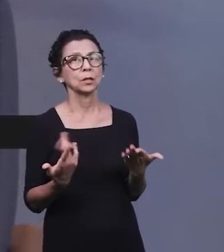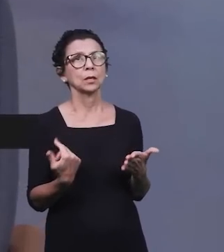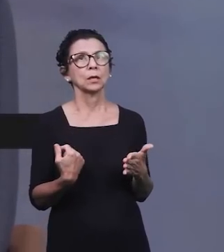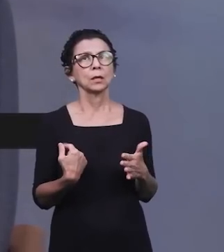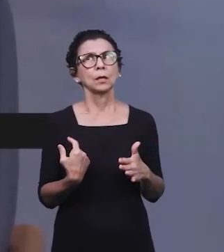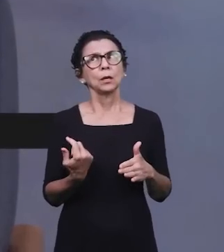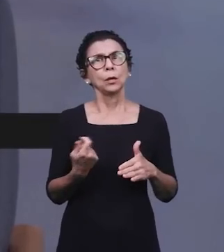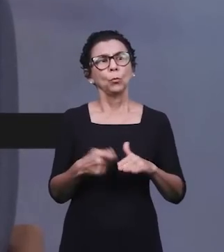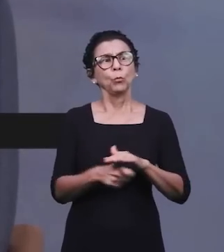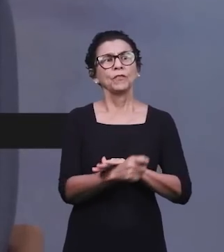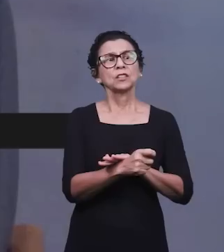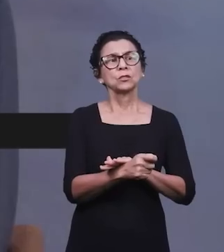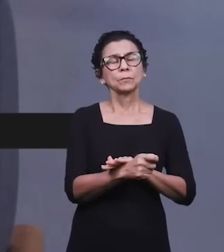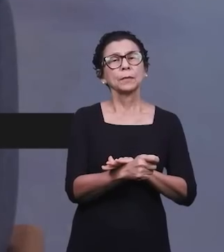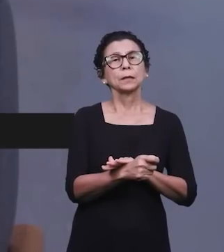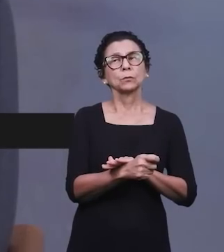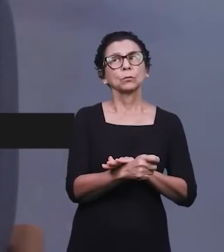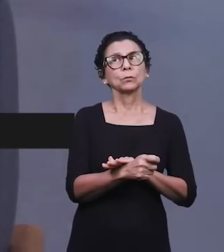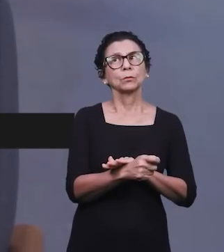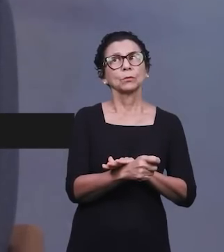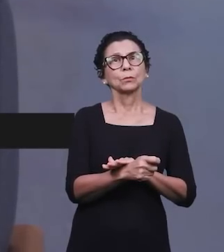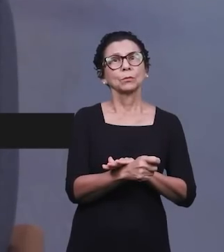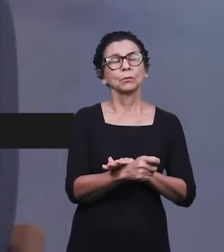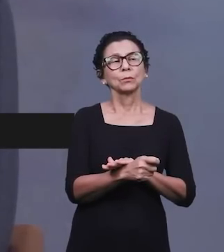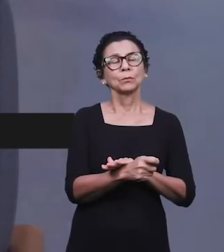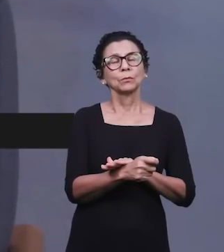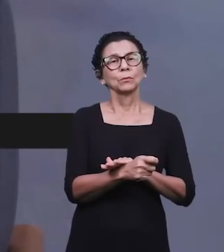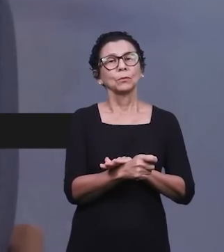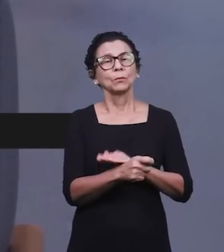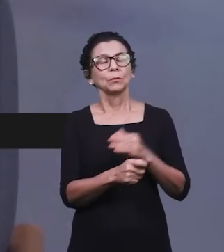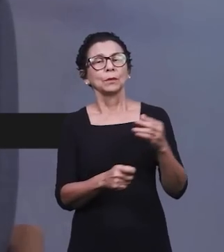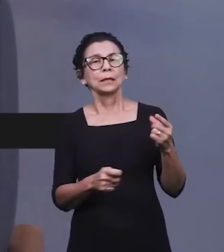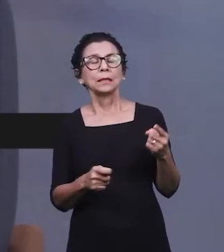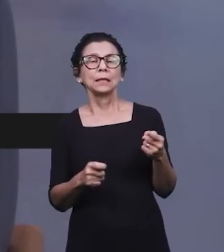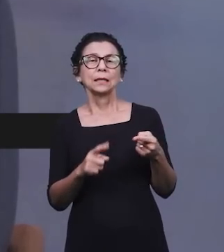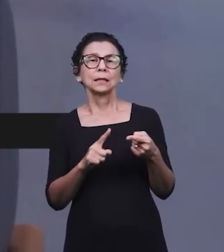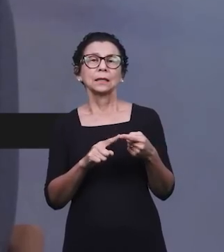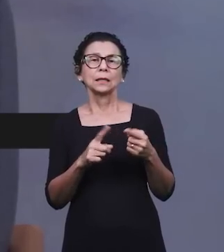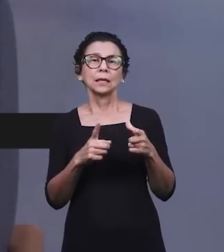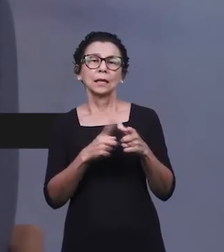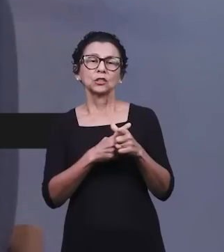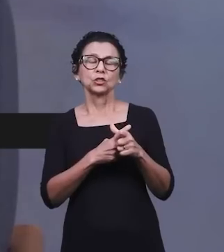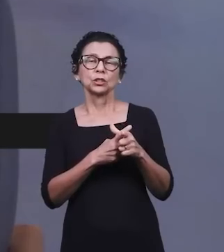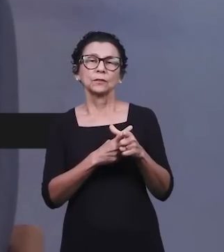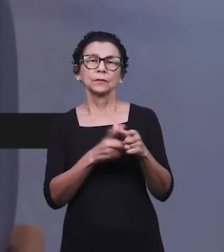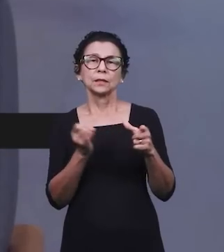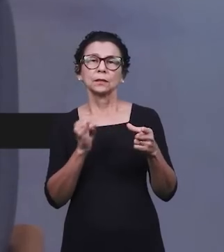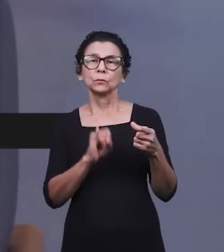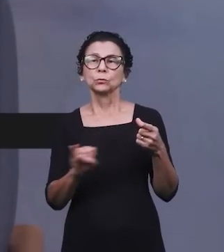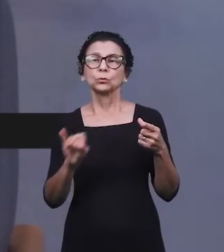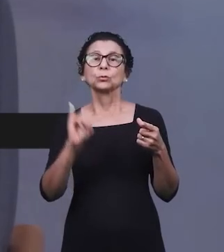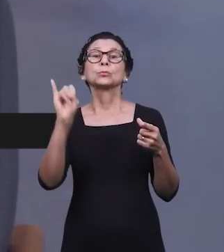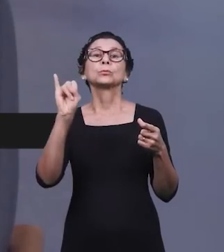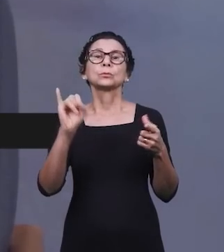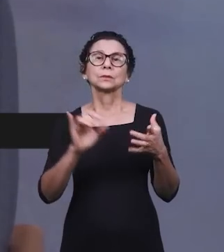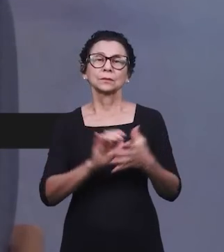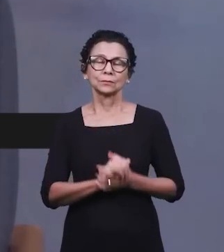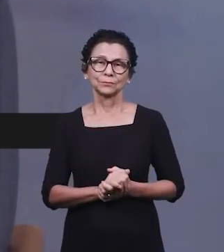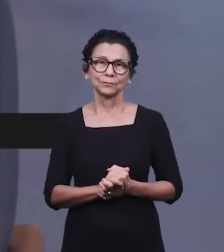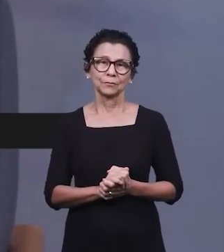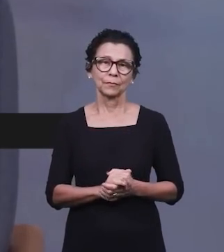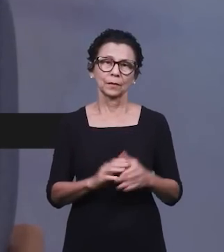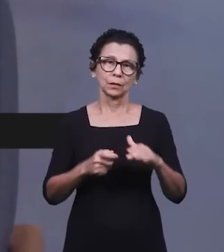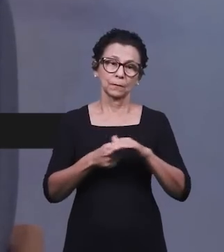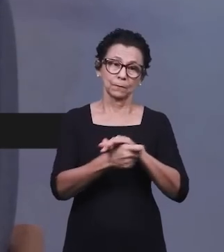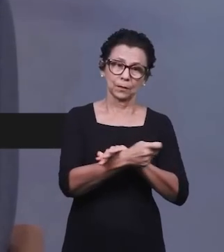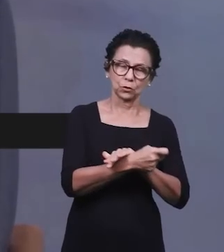pode te oferecer e quanto a taxa de juros de uma dívida pode te tirar. Porque a gente entende que quando a gente fala de